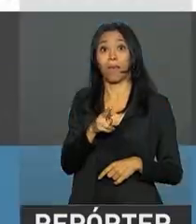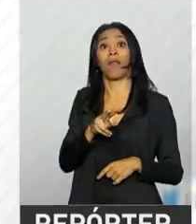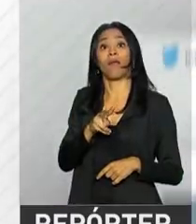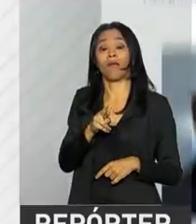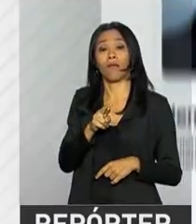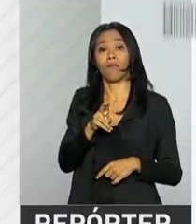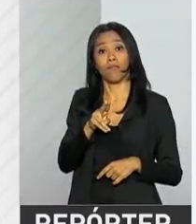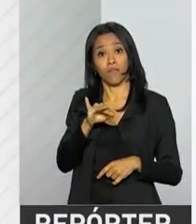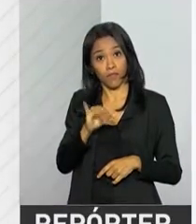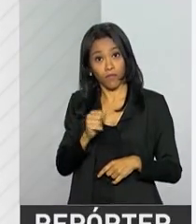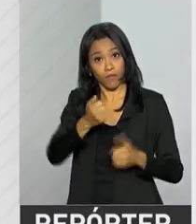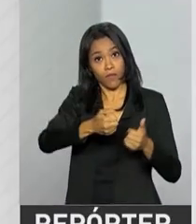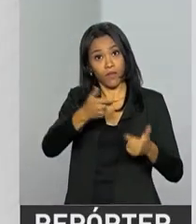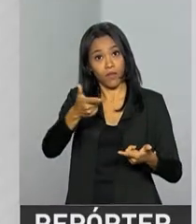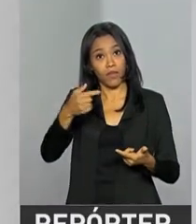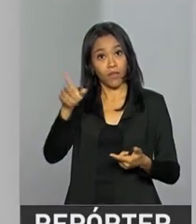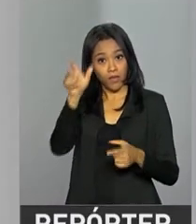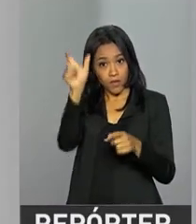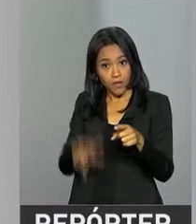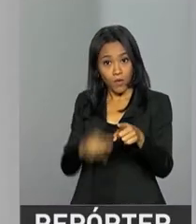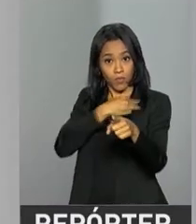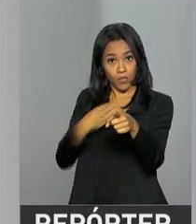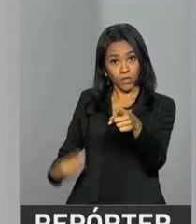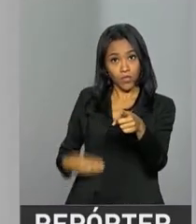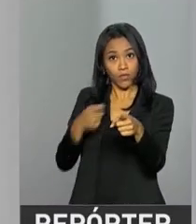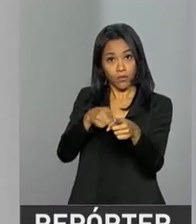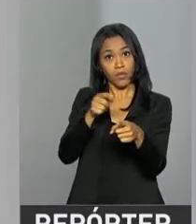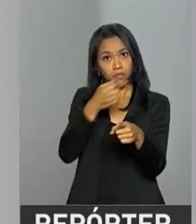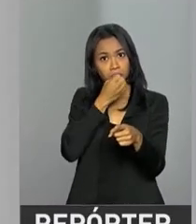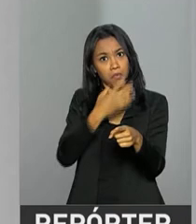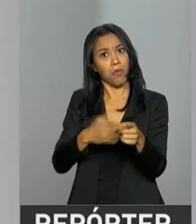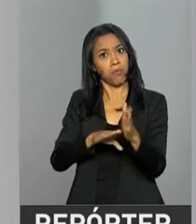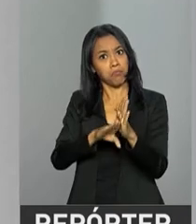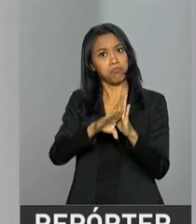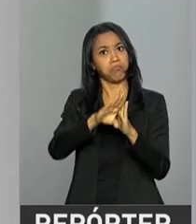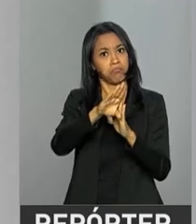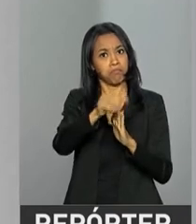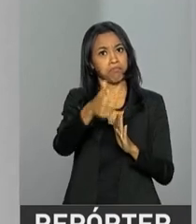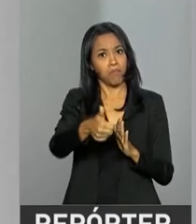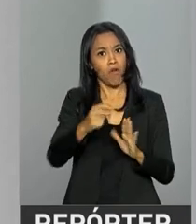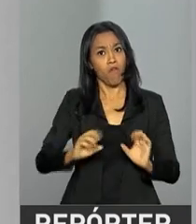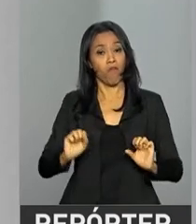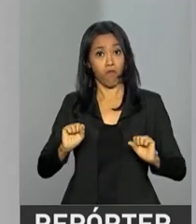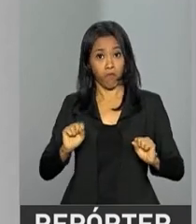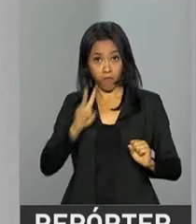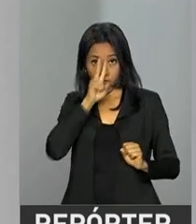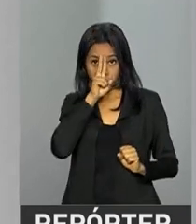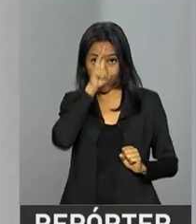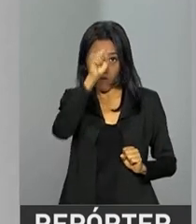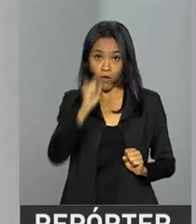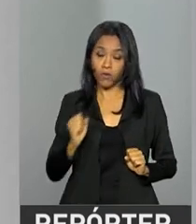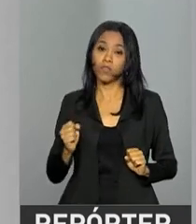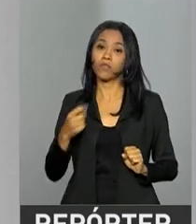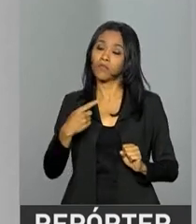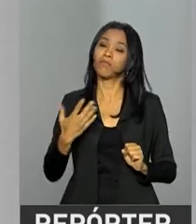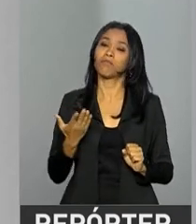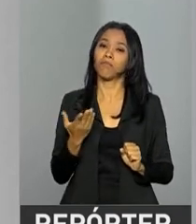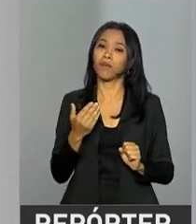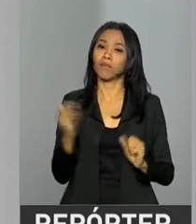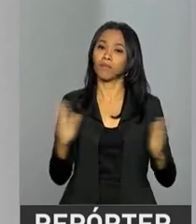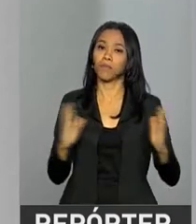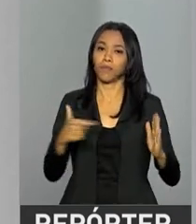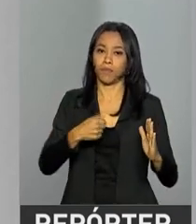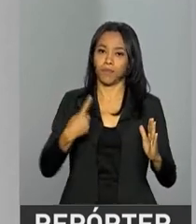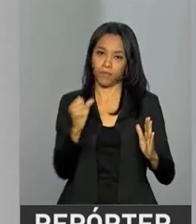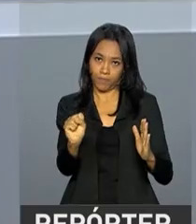o ministro disse que o índice supera as previsões e mostra um ritmo forte de crescimento para 2018